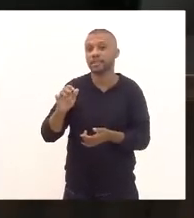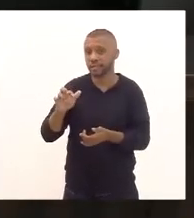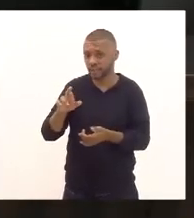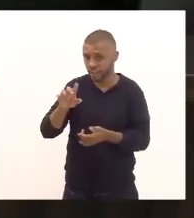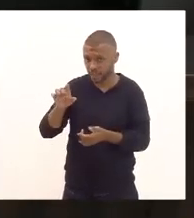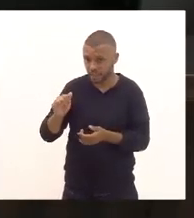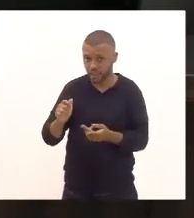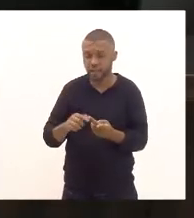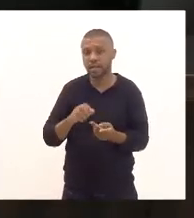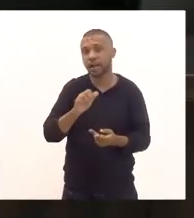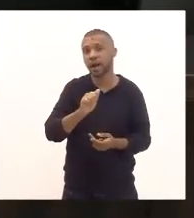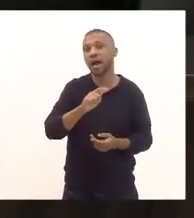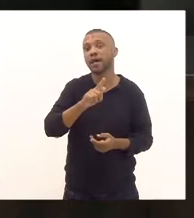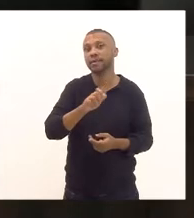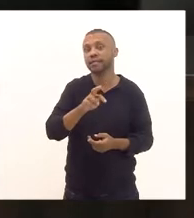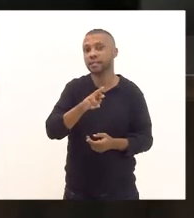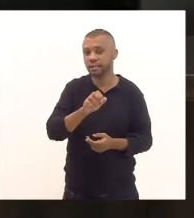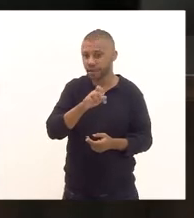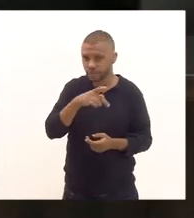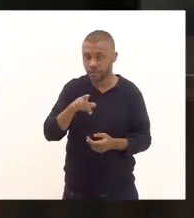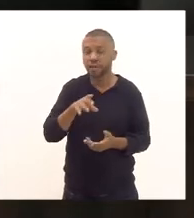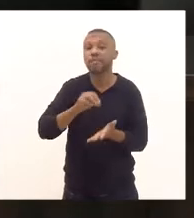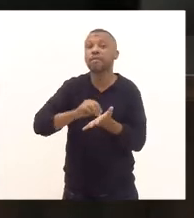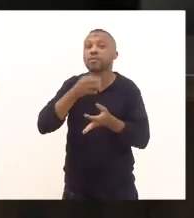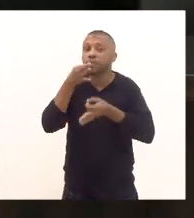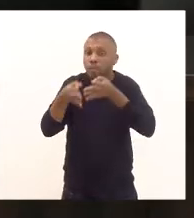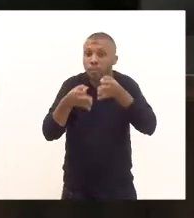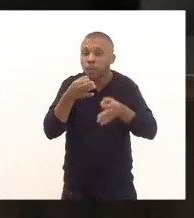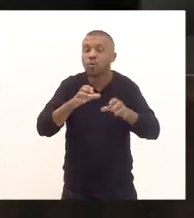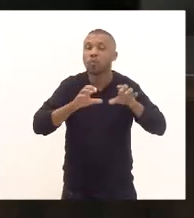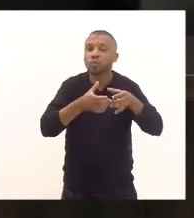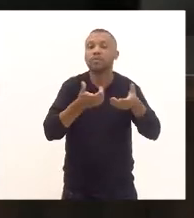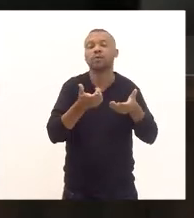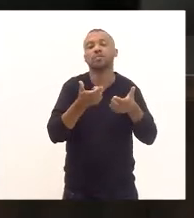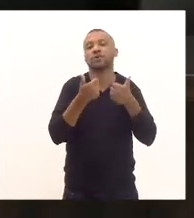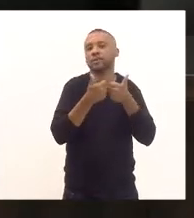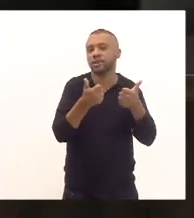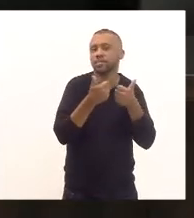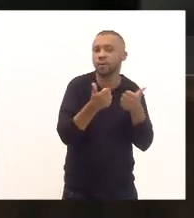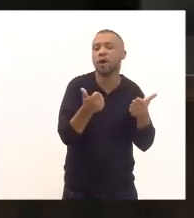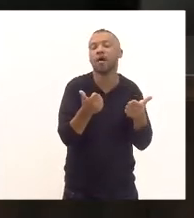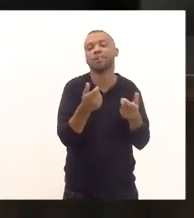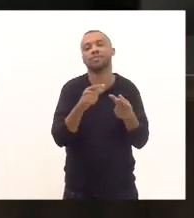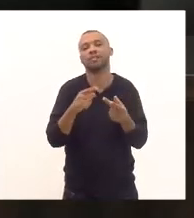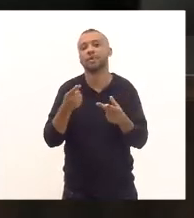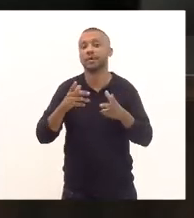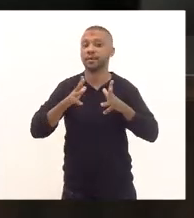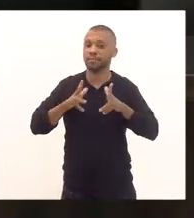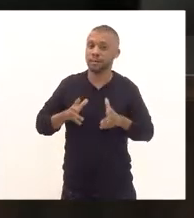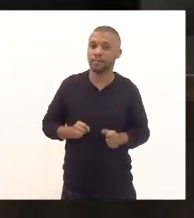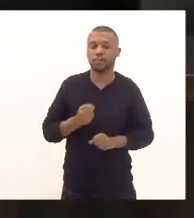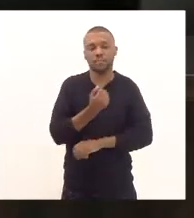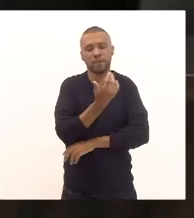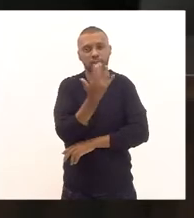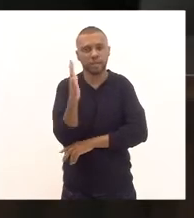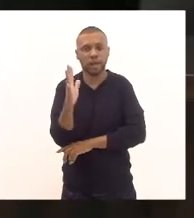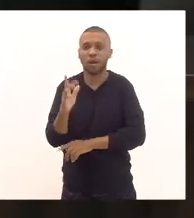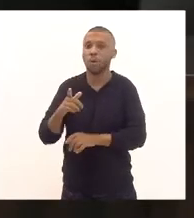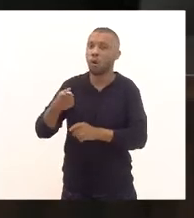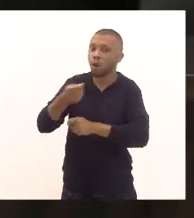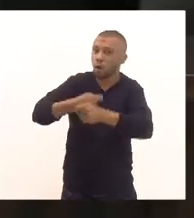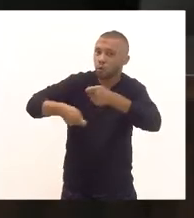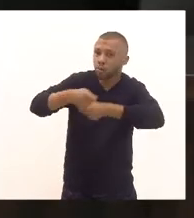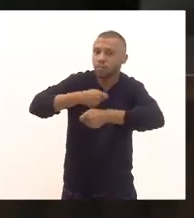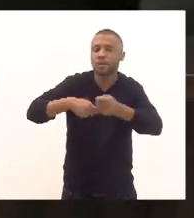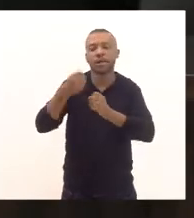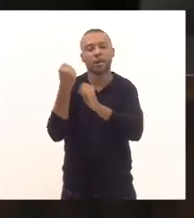providências perdendo de pareceres das comissões quais são os tipos de transportes Minas e energias e saneamento ambiental de Economia Indústria e Comércio